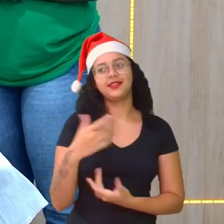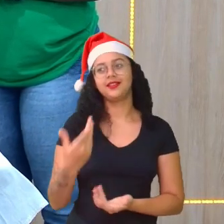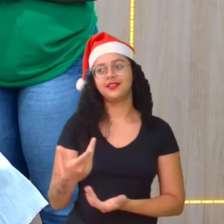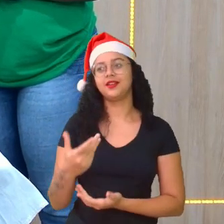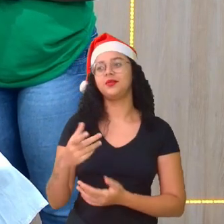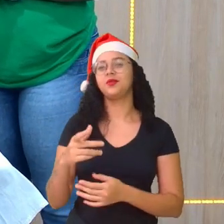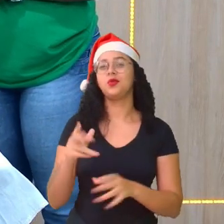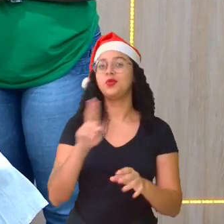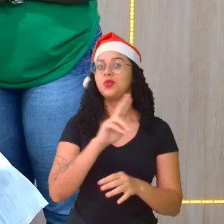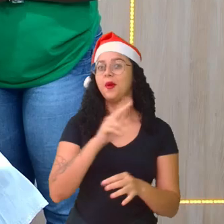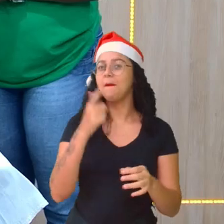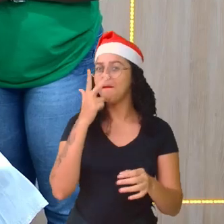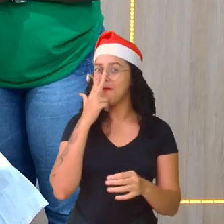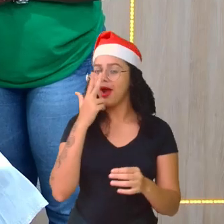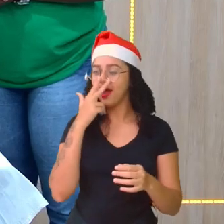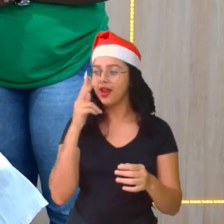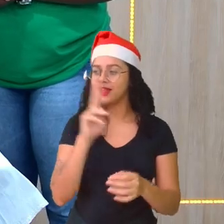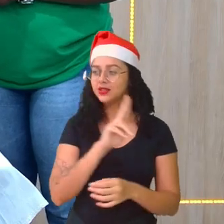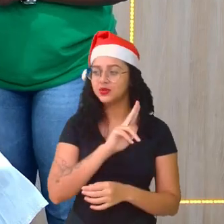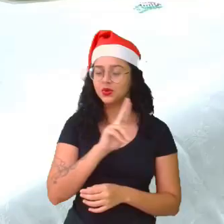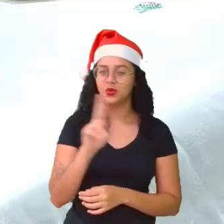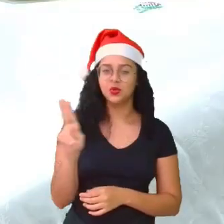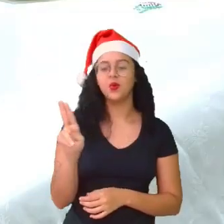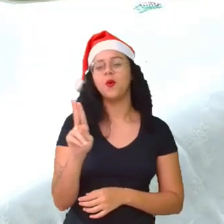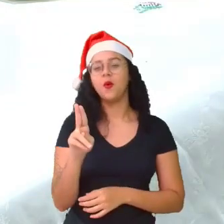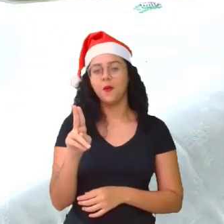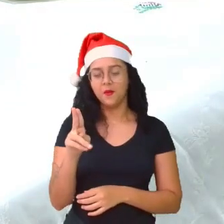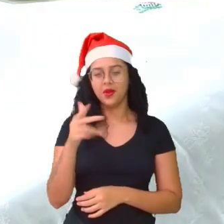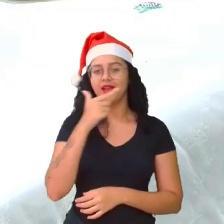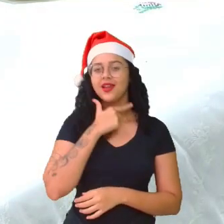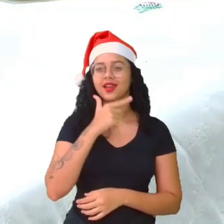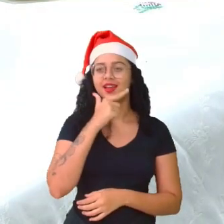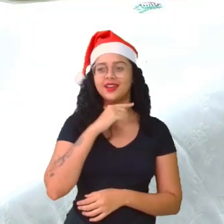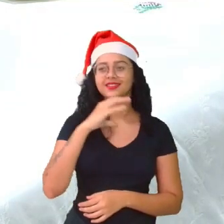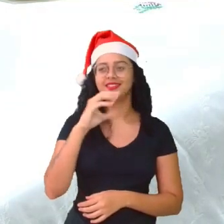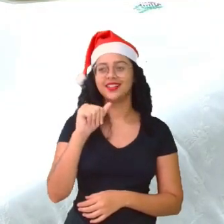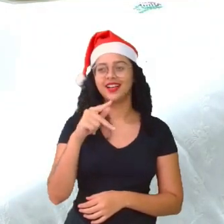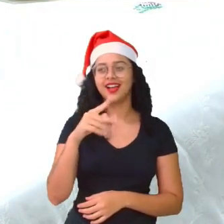cachupiri. Inclusive essa pizza é de frango com cachupiri.